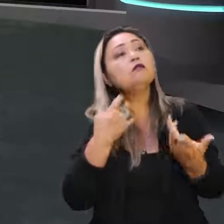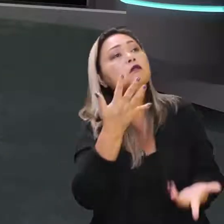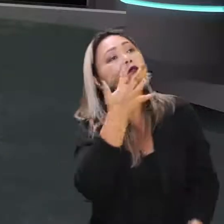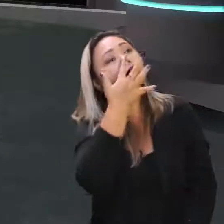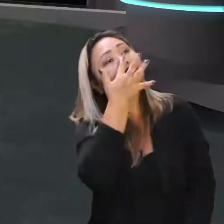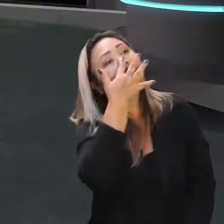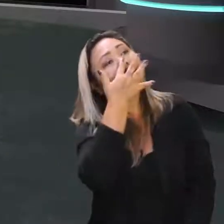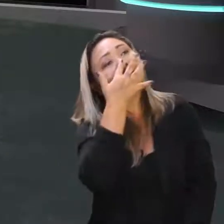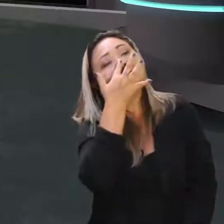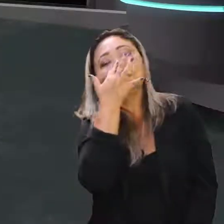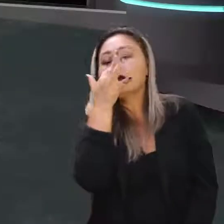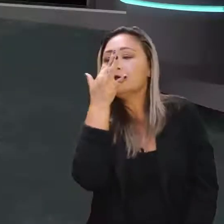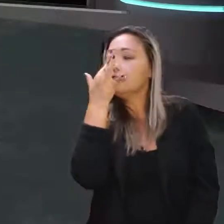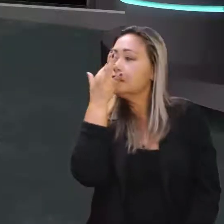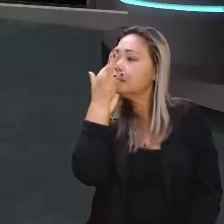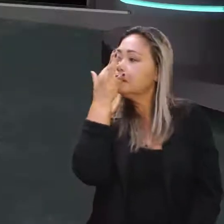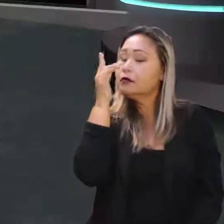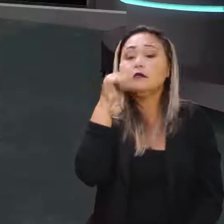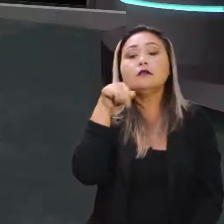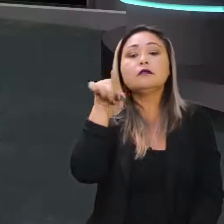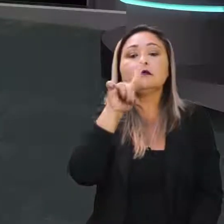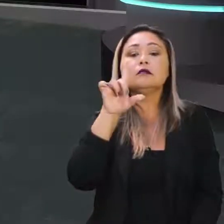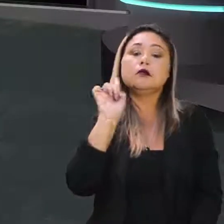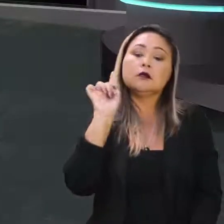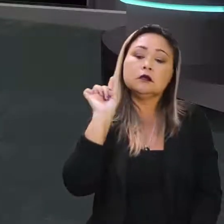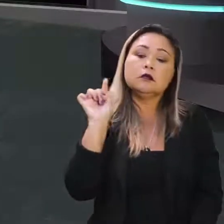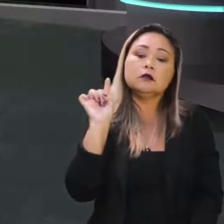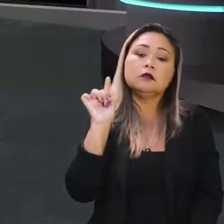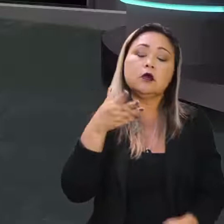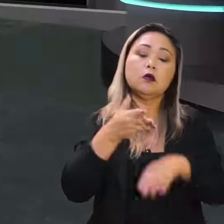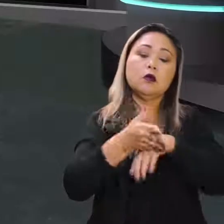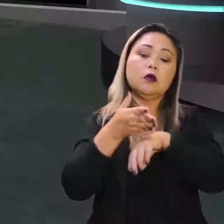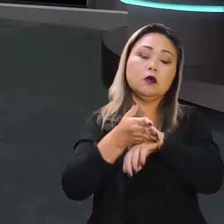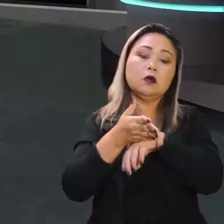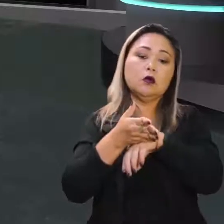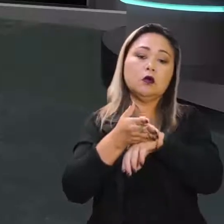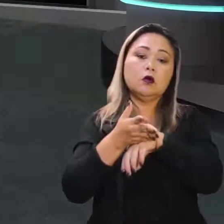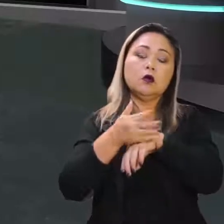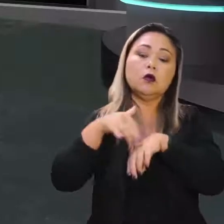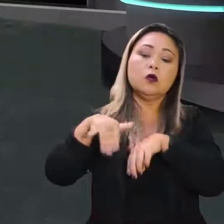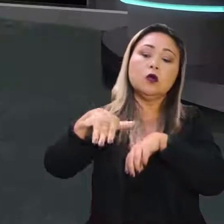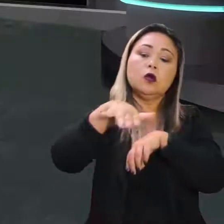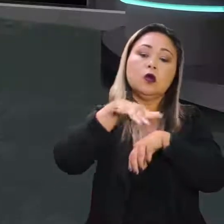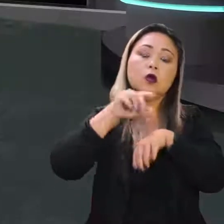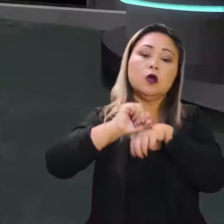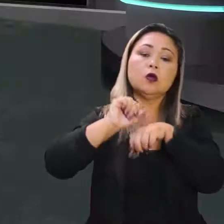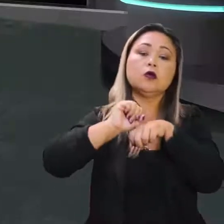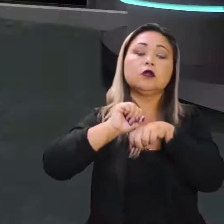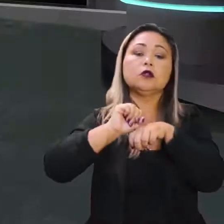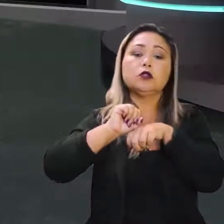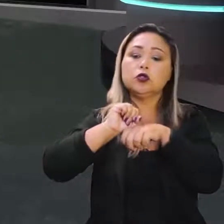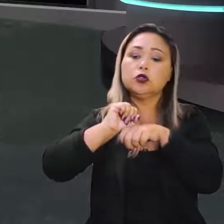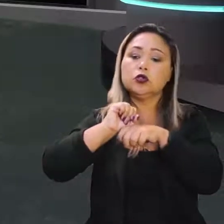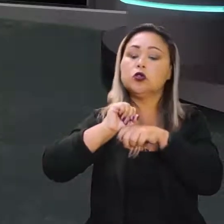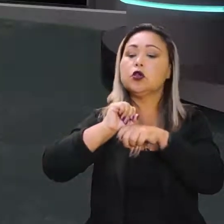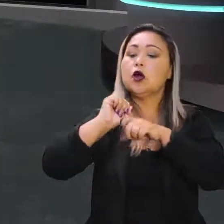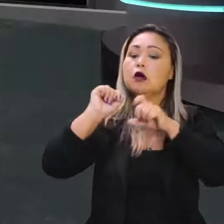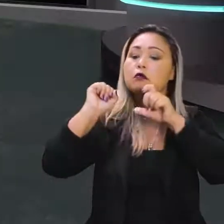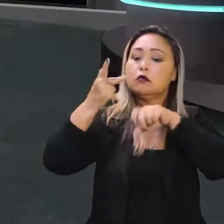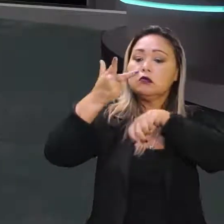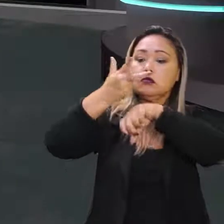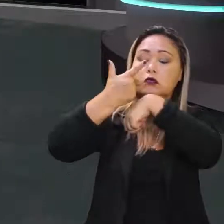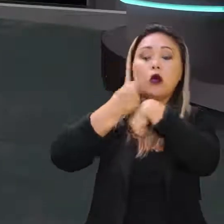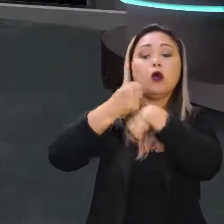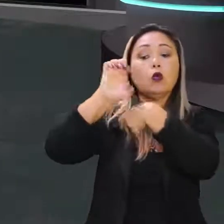apreciar tudo aquilo lá. De minha parte, eu participei muito do mundo artístico, já gravei, tudo, porque eu venho de